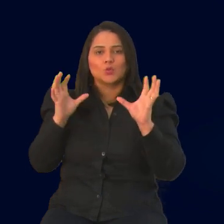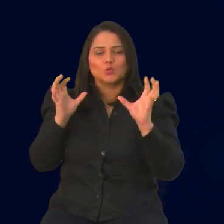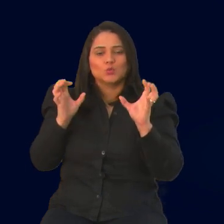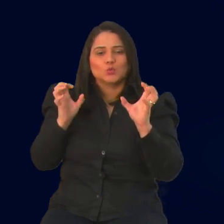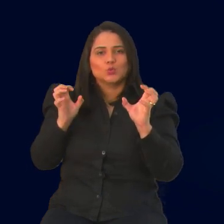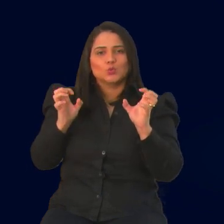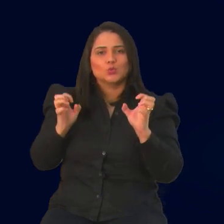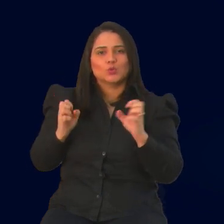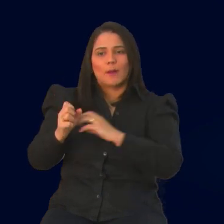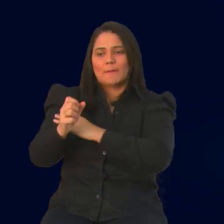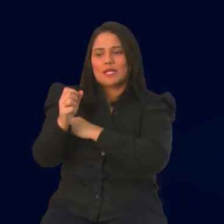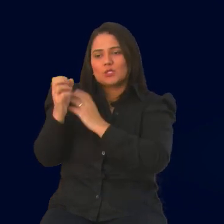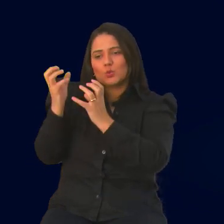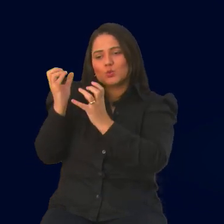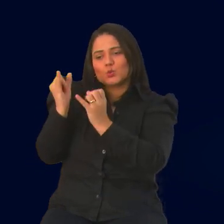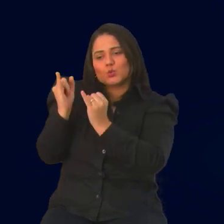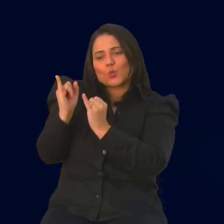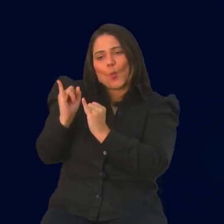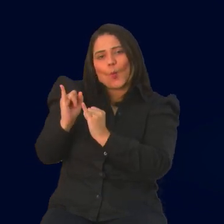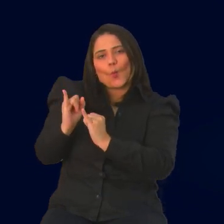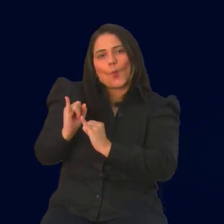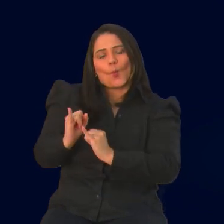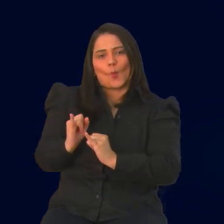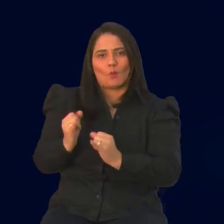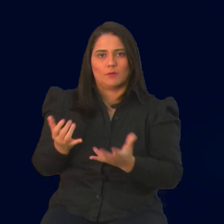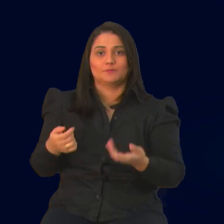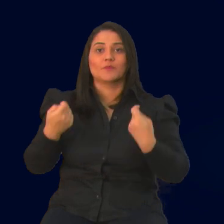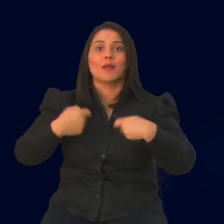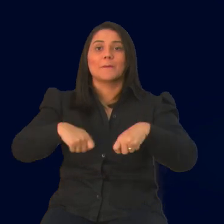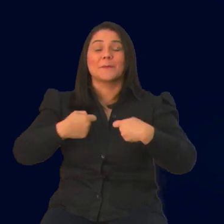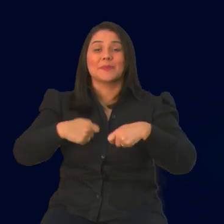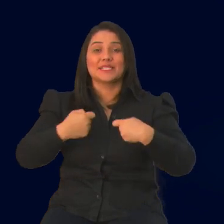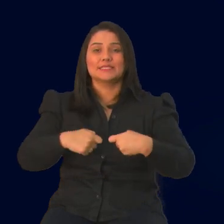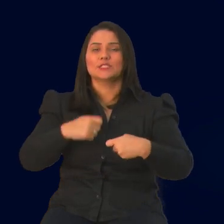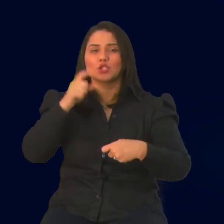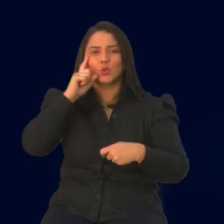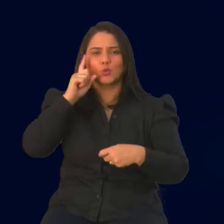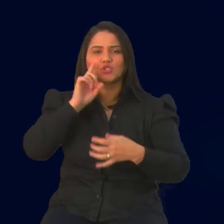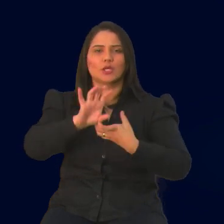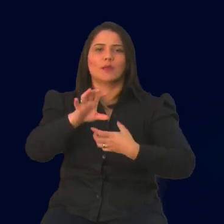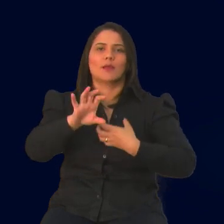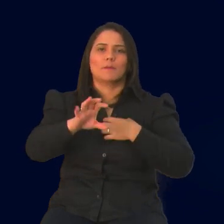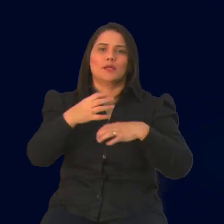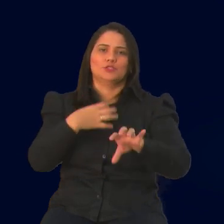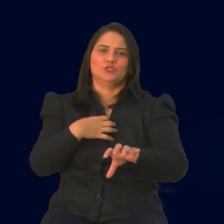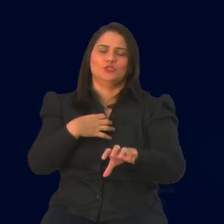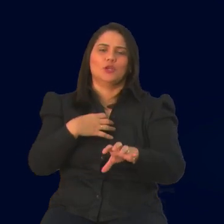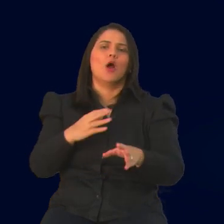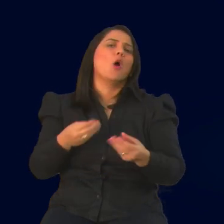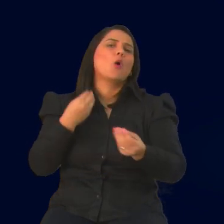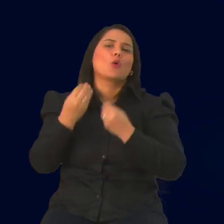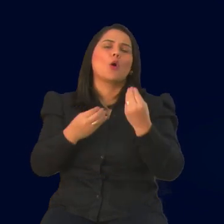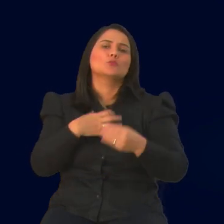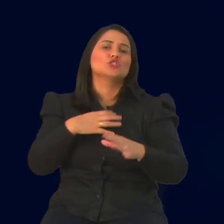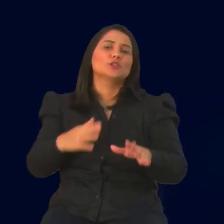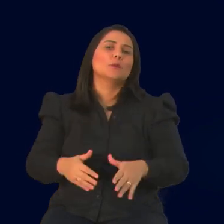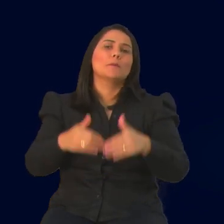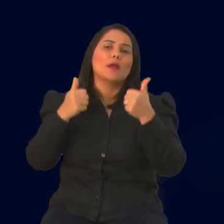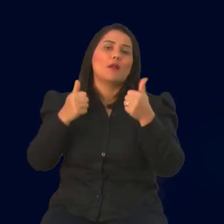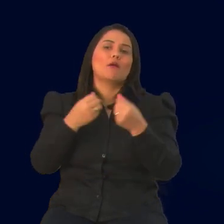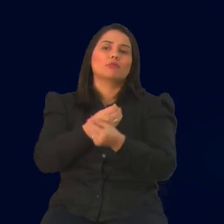precisamos exercitar e exercer a empatia diariamente. E qual é a melhor forma de trazer empatia para as